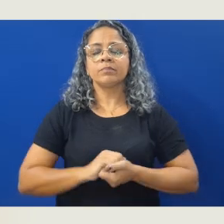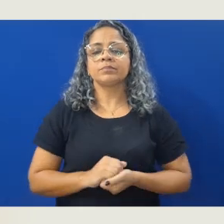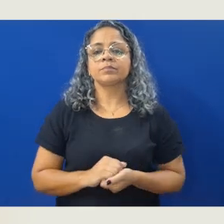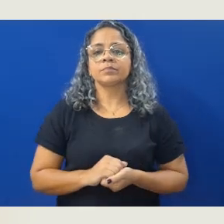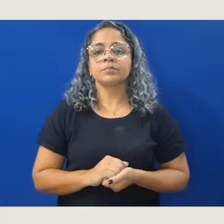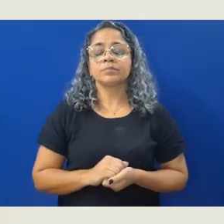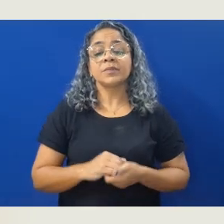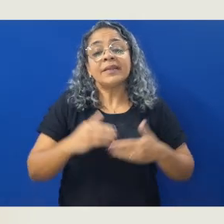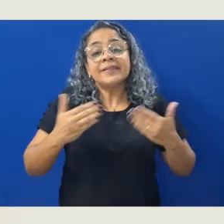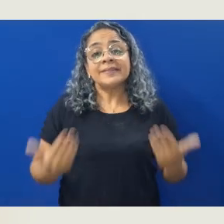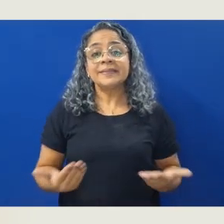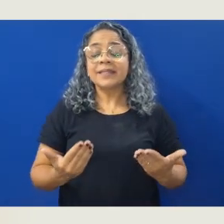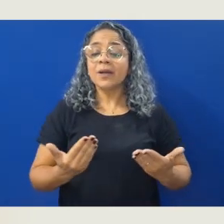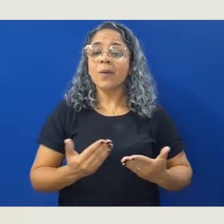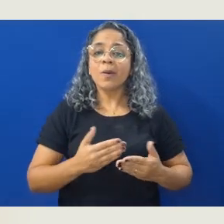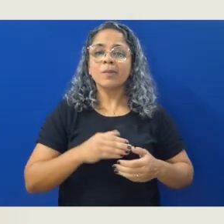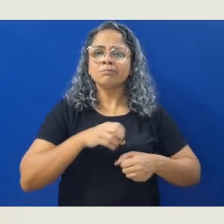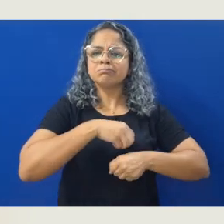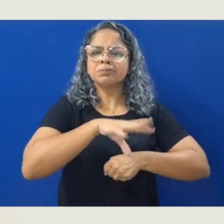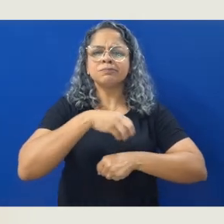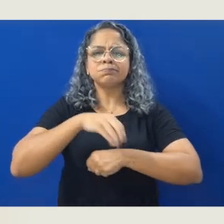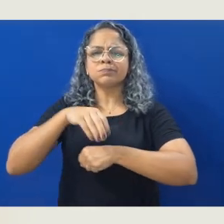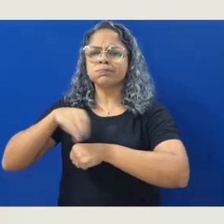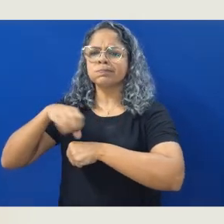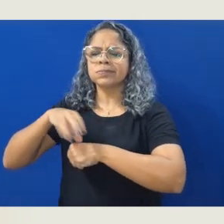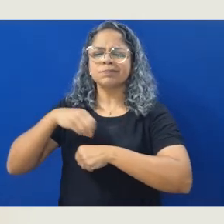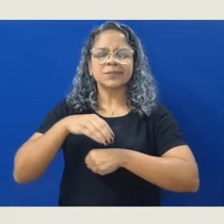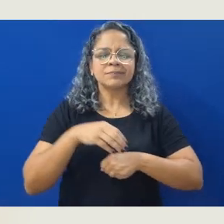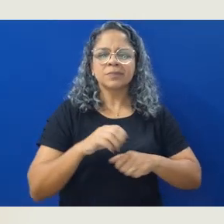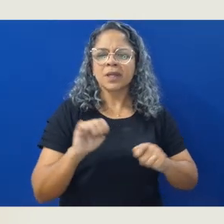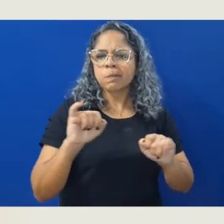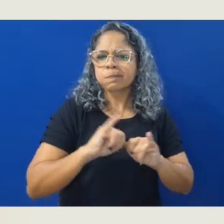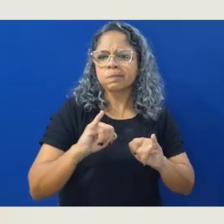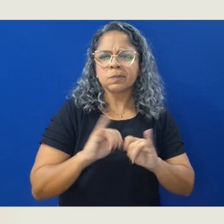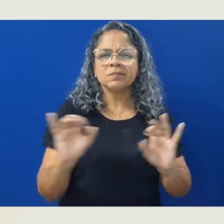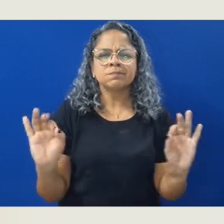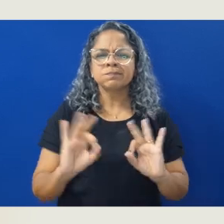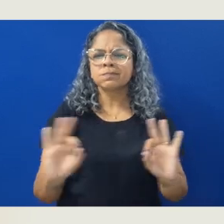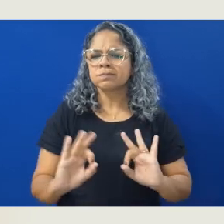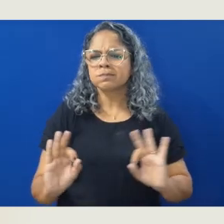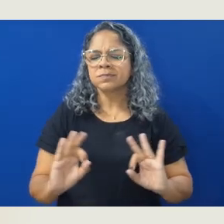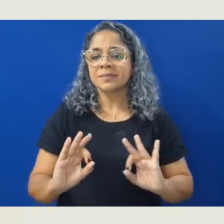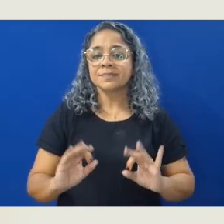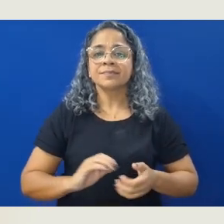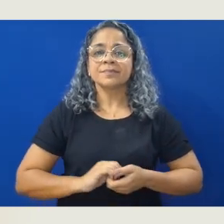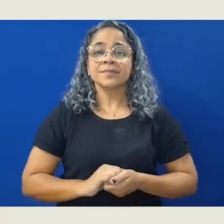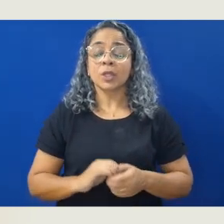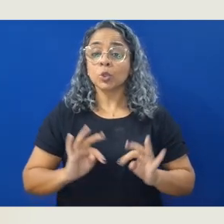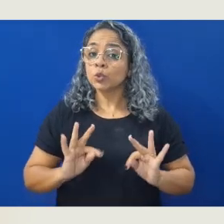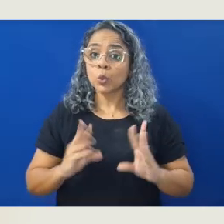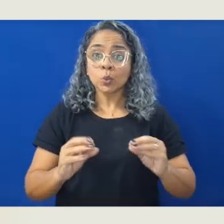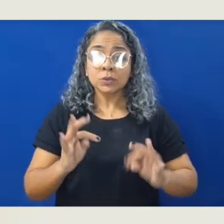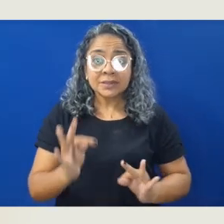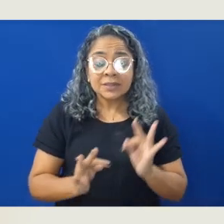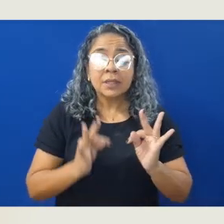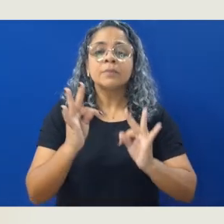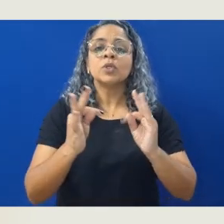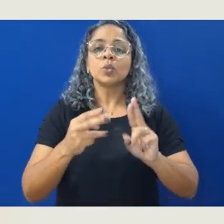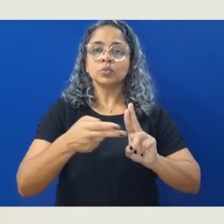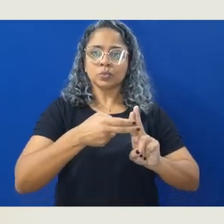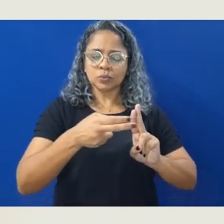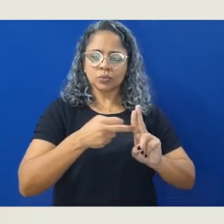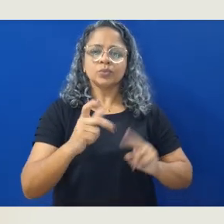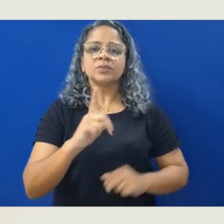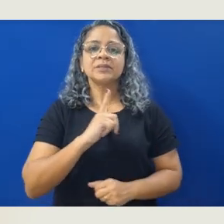no plasma. Deste modo, não há transmissão do HIV pela via sexual. Todos os tratamentos estão disponíveis pelo